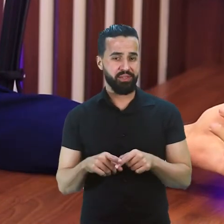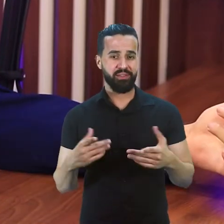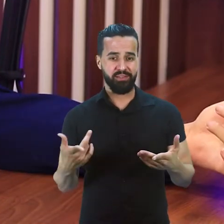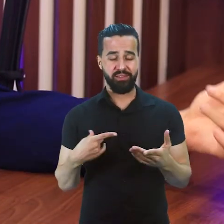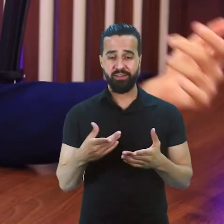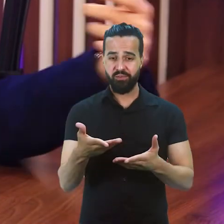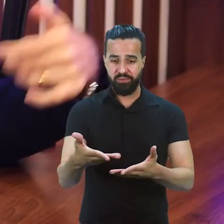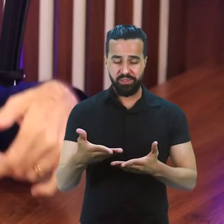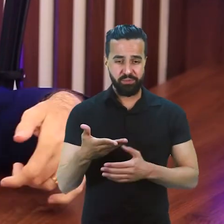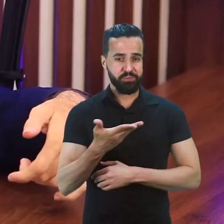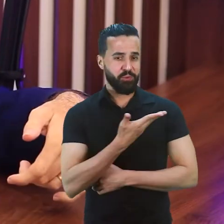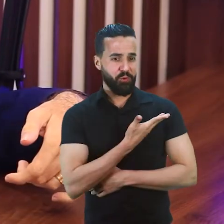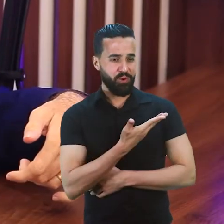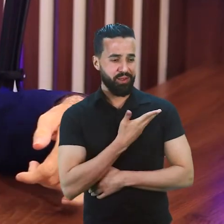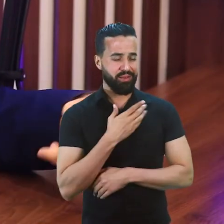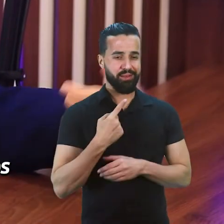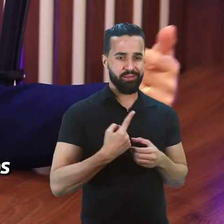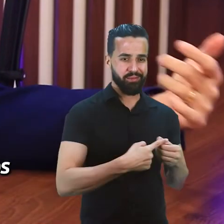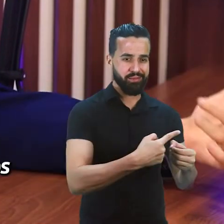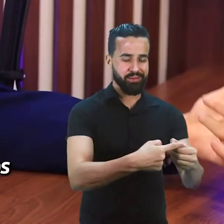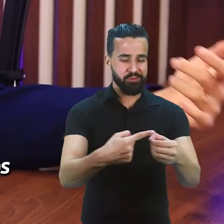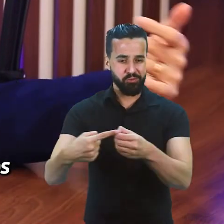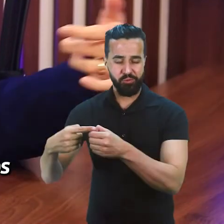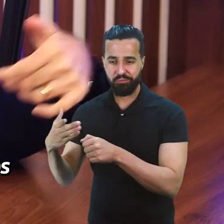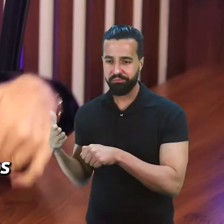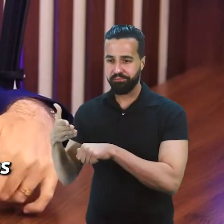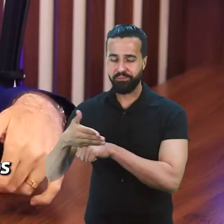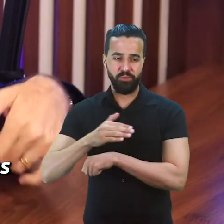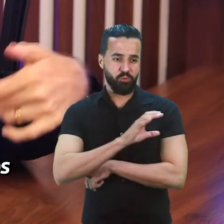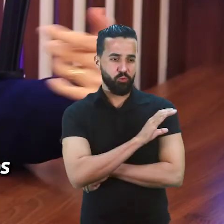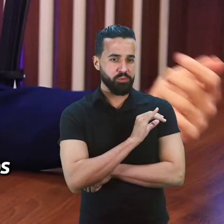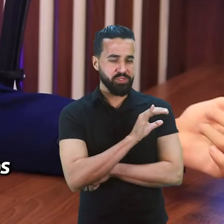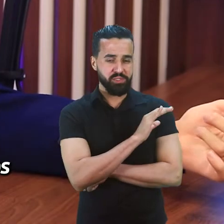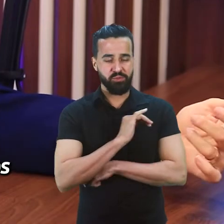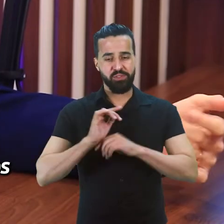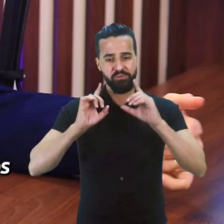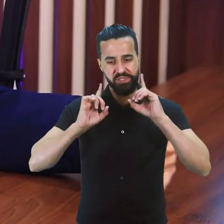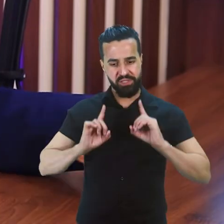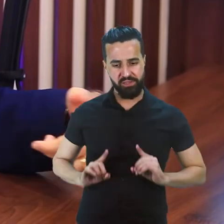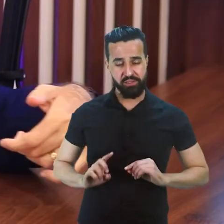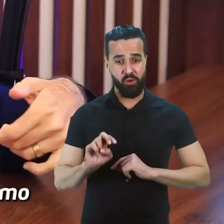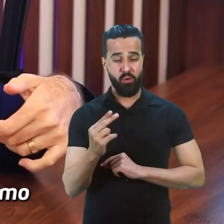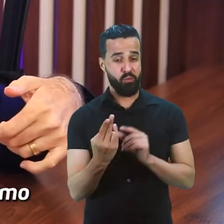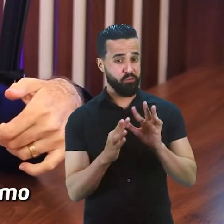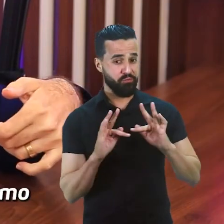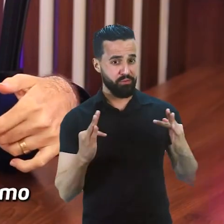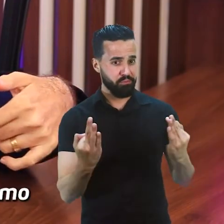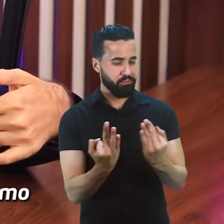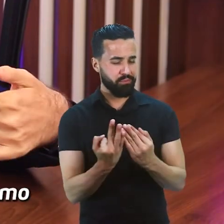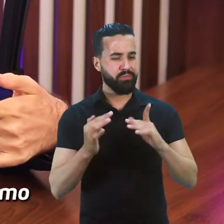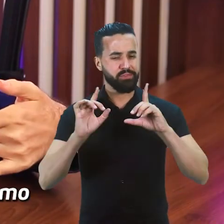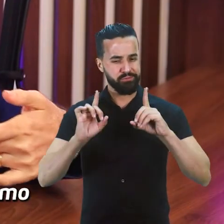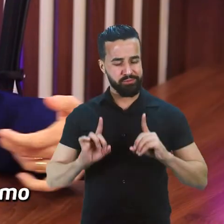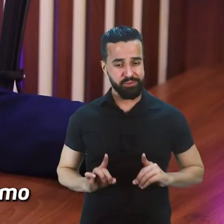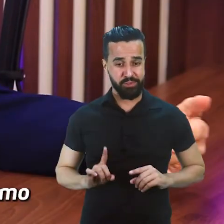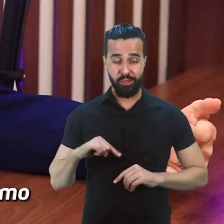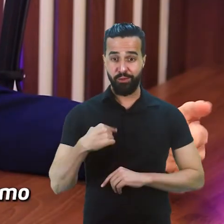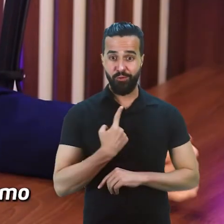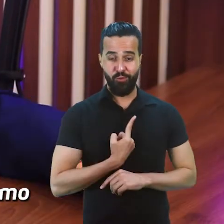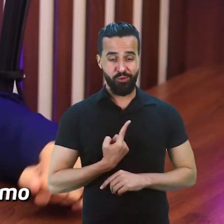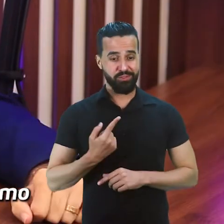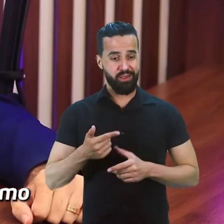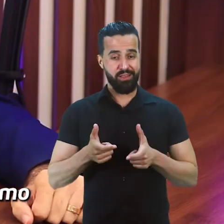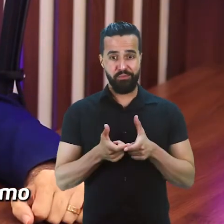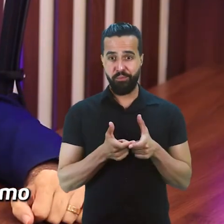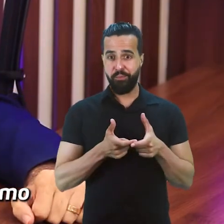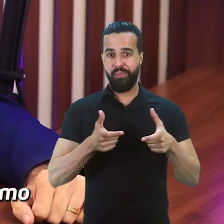Convidamos colegas do interior para participar dessa comissão, colegas que tinham deficiência, ou filhos, ou parentes com deficiência. Então, nós expandimos bastante